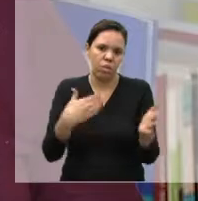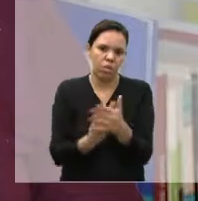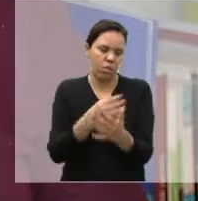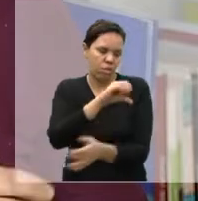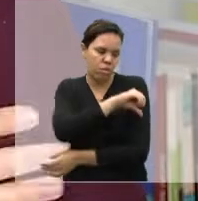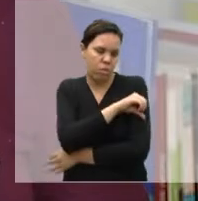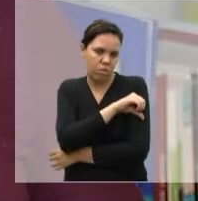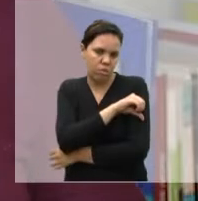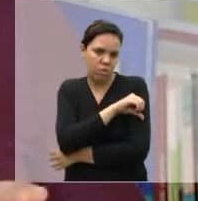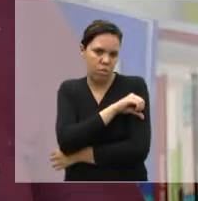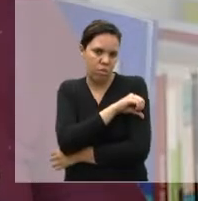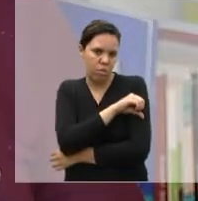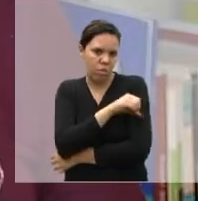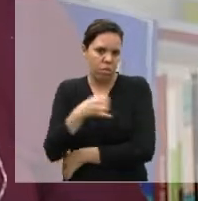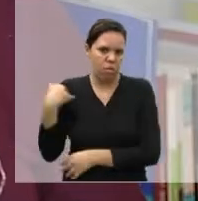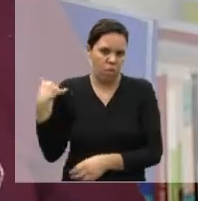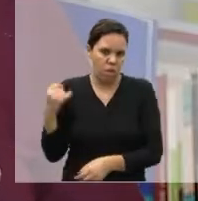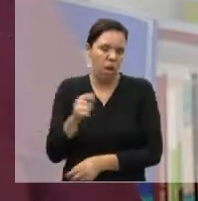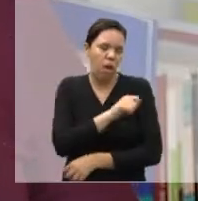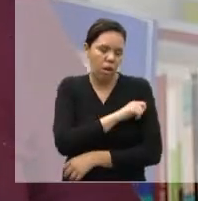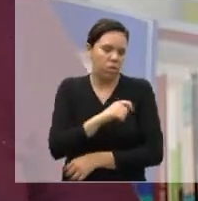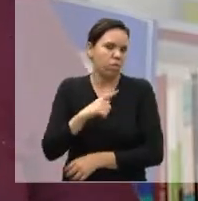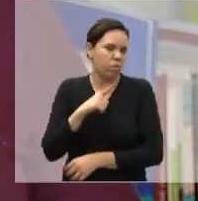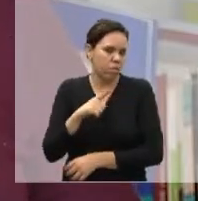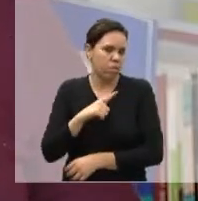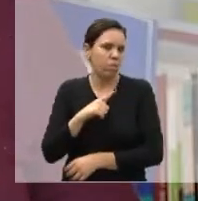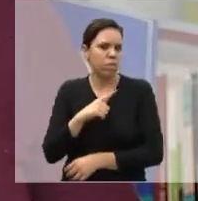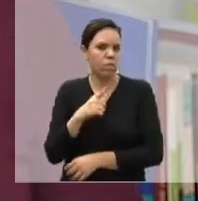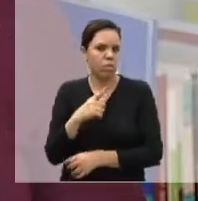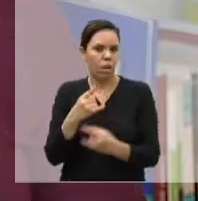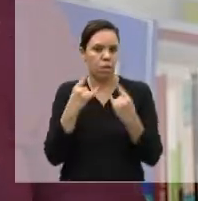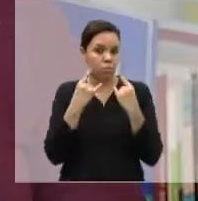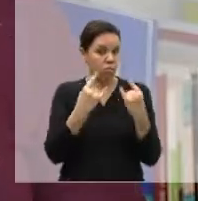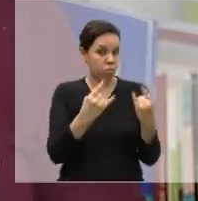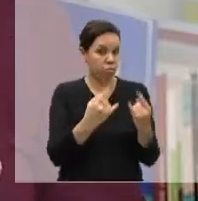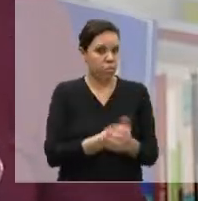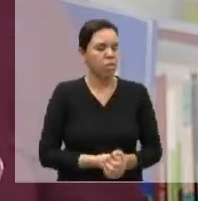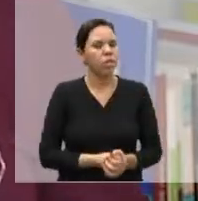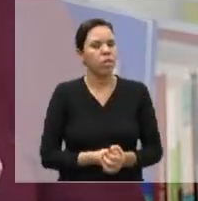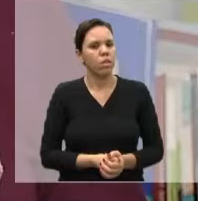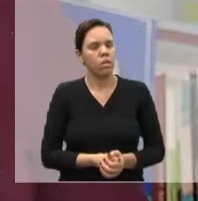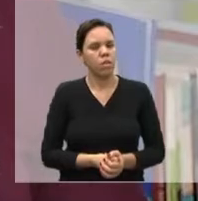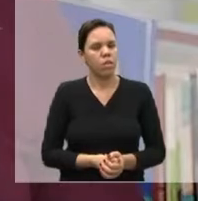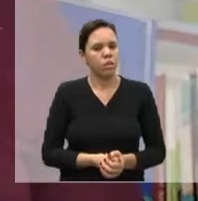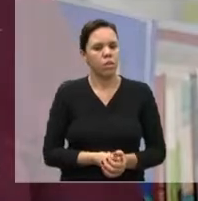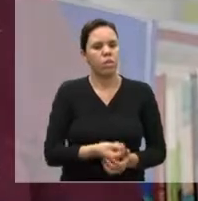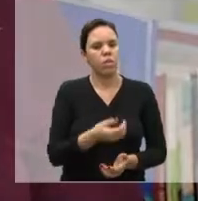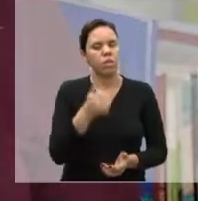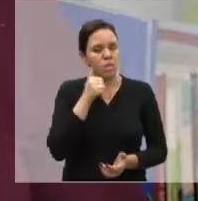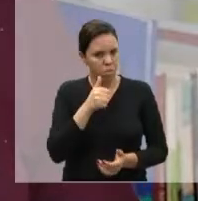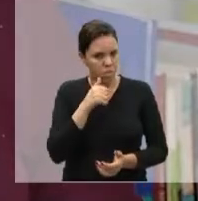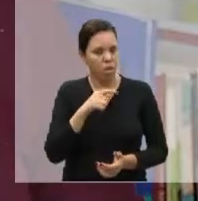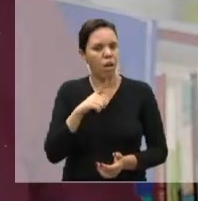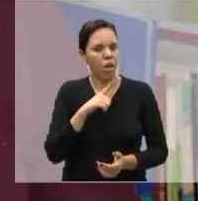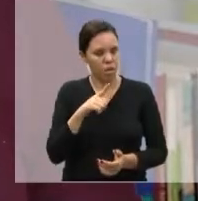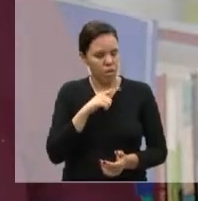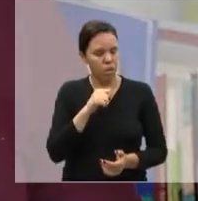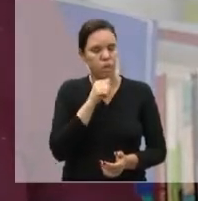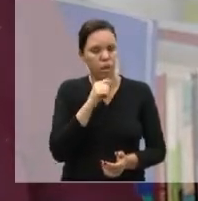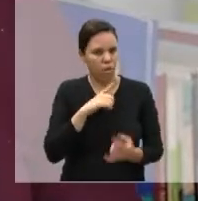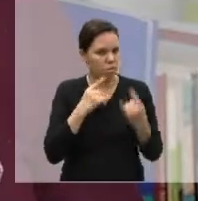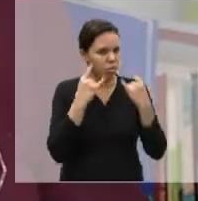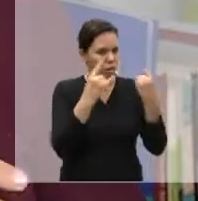interesse, os alunos em geral, mas as meninas ainda têm interesse na ciência. E a gente vê, existem pesquisas que mostram uma